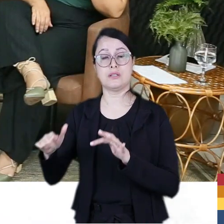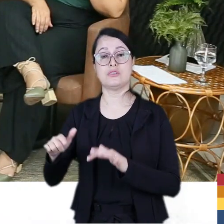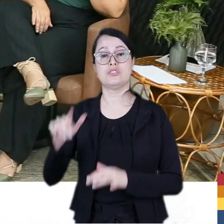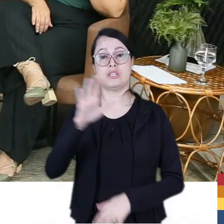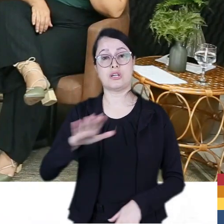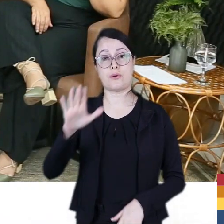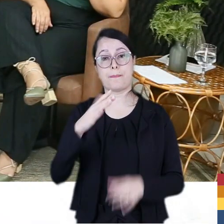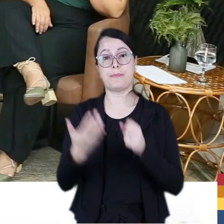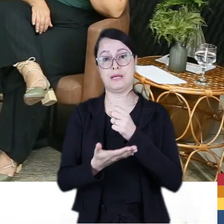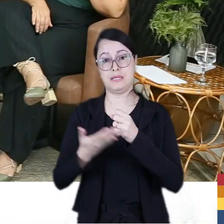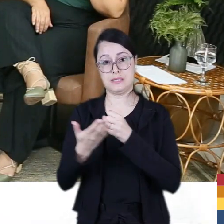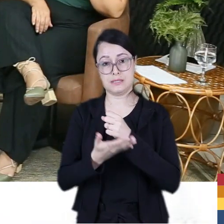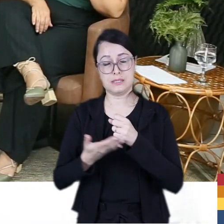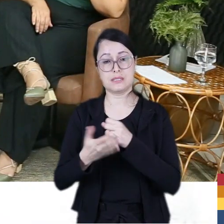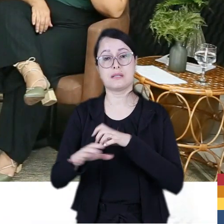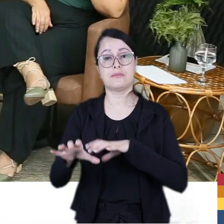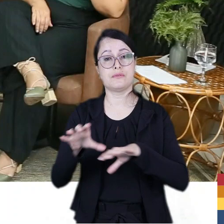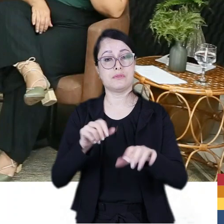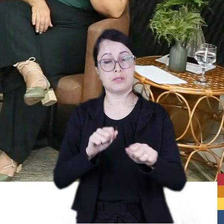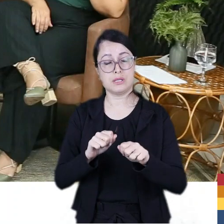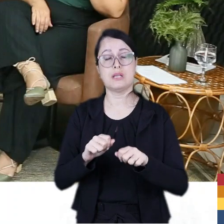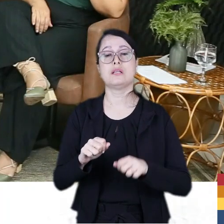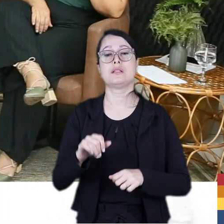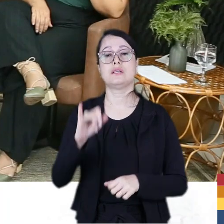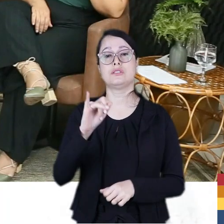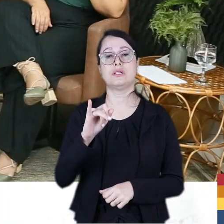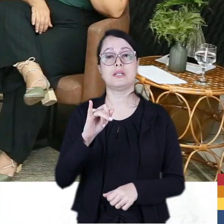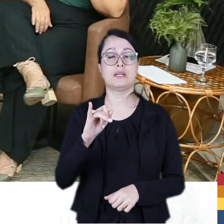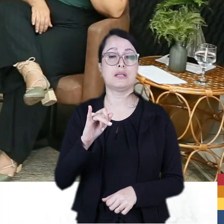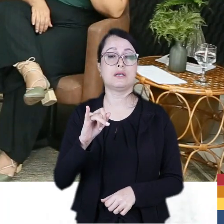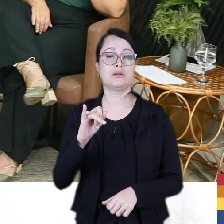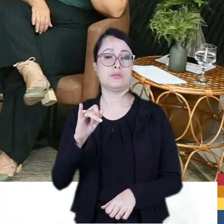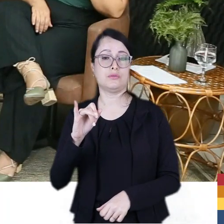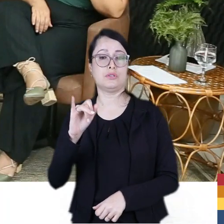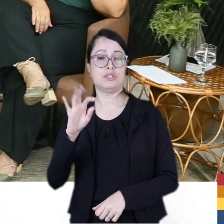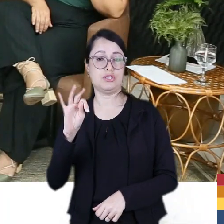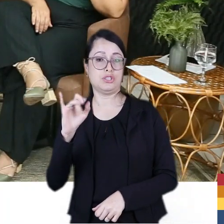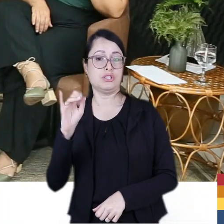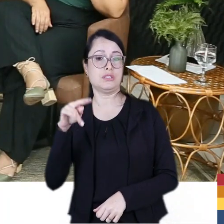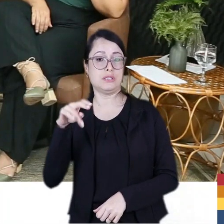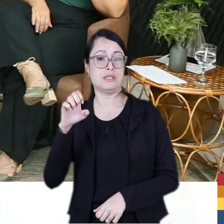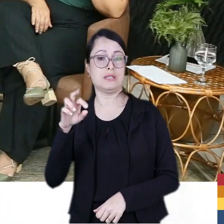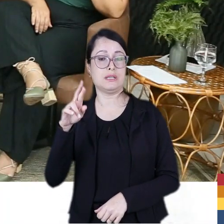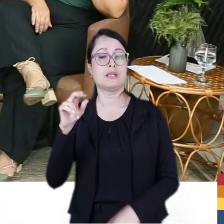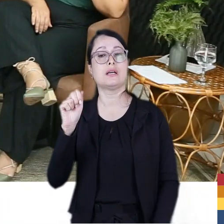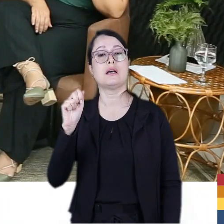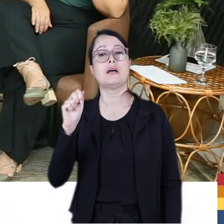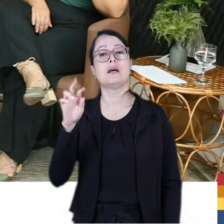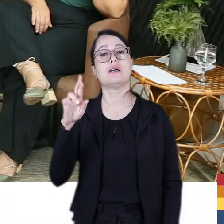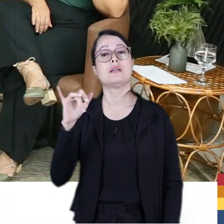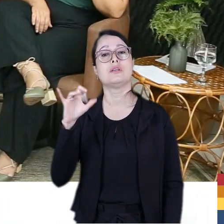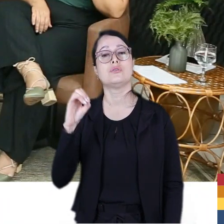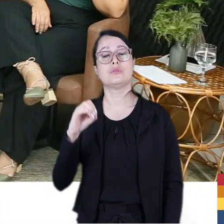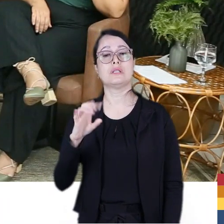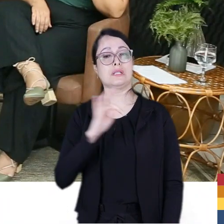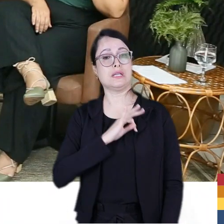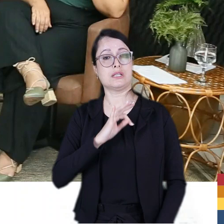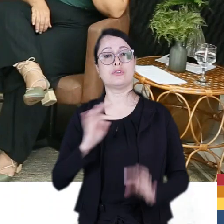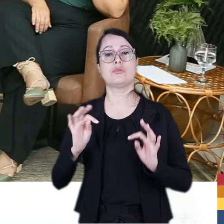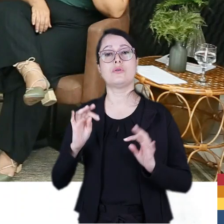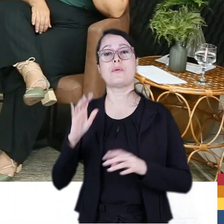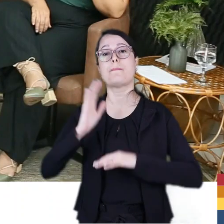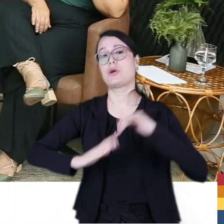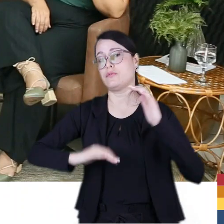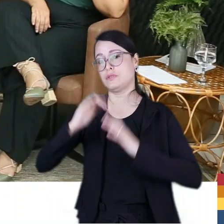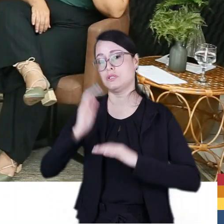formação geral básica e agregando essa formação geral básica o itinerário técnico e profissional e aí nós temos aqui